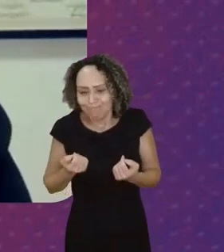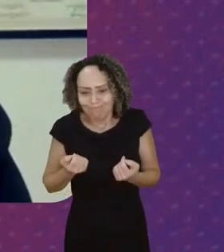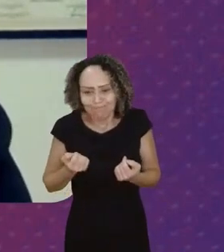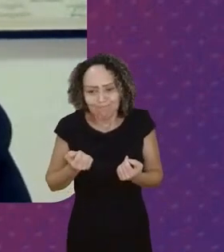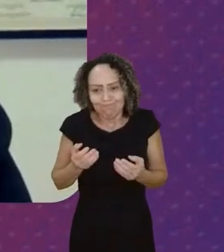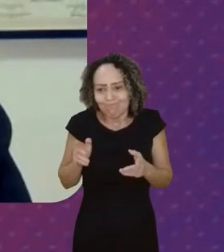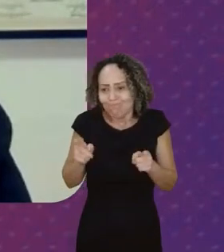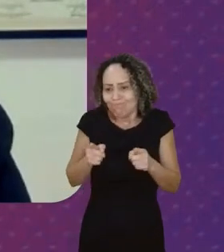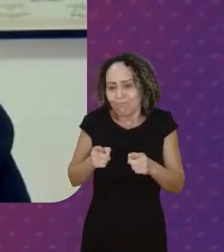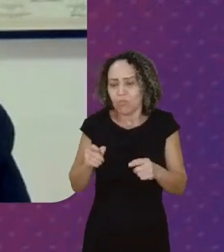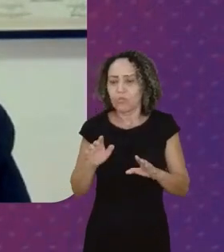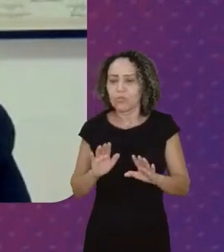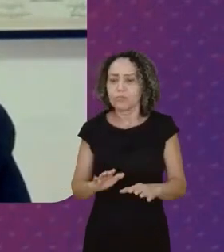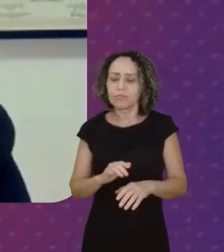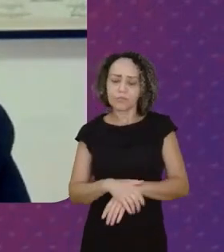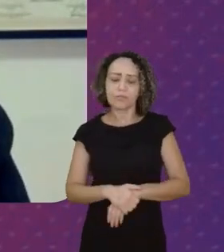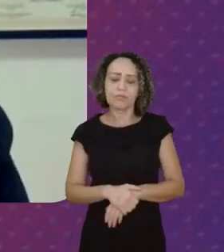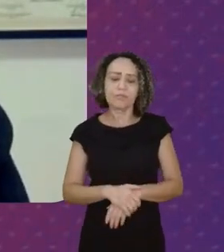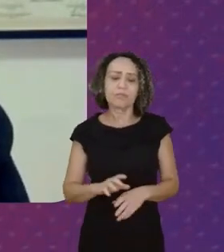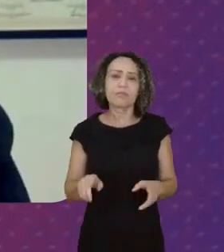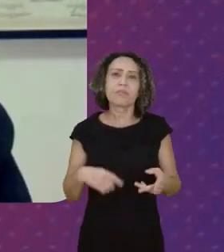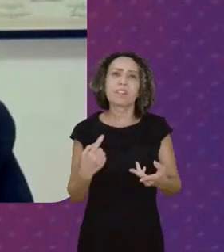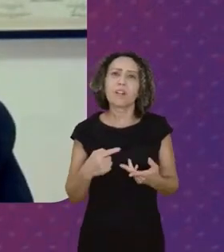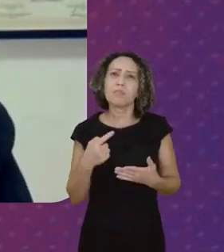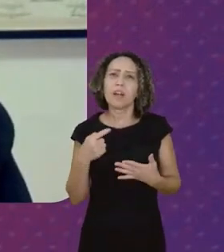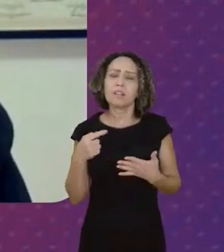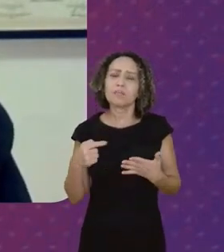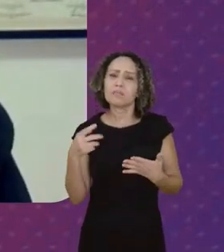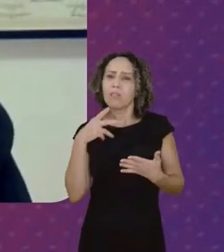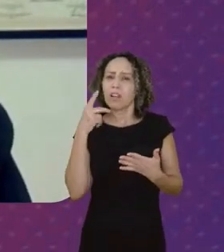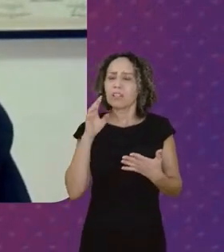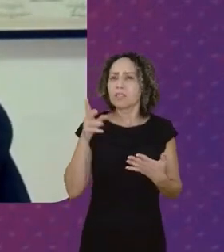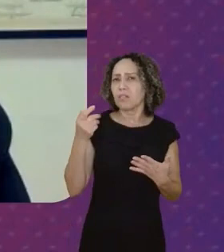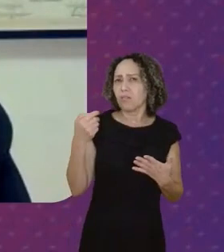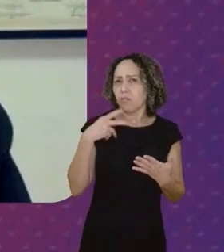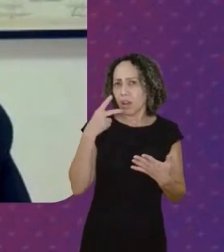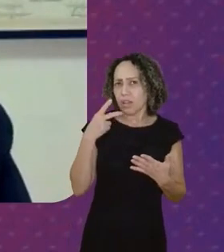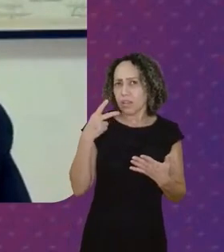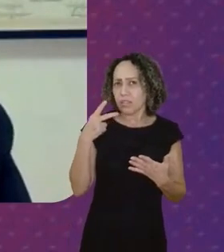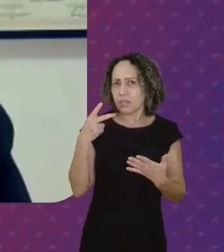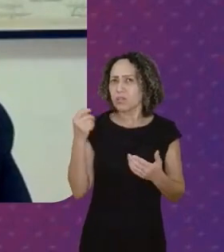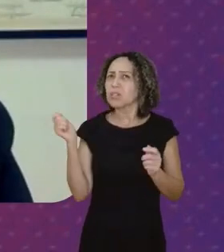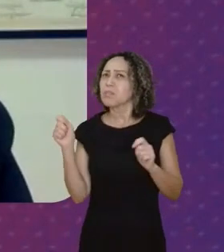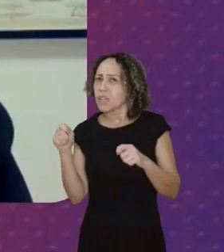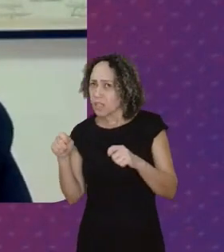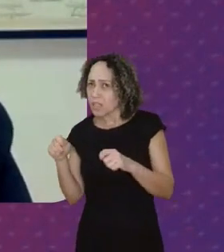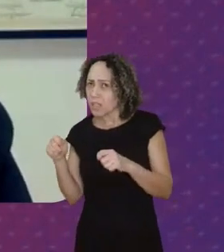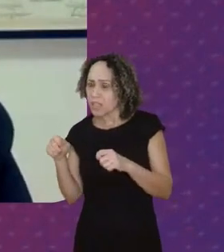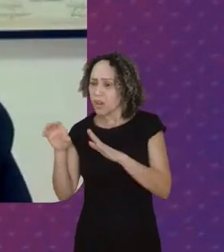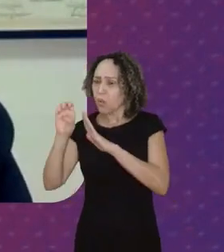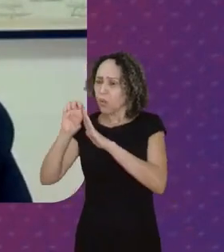Que mais? Então, eu falei sobre a necessidade do programa e do estatuto comum,